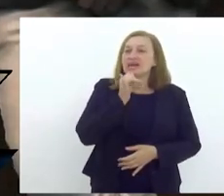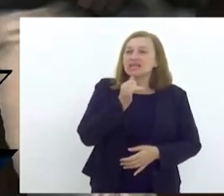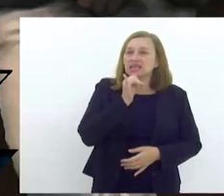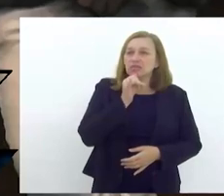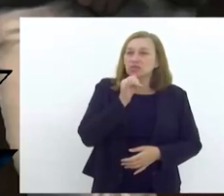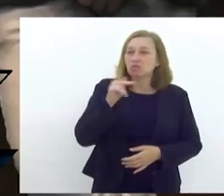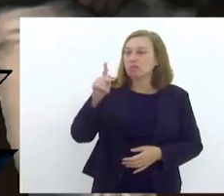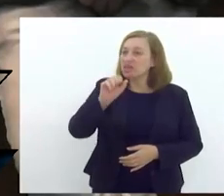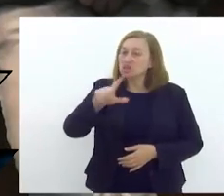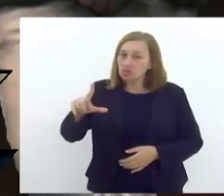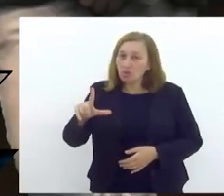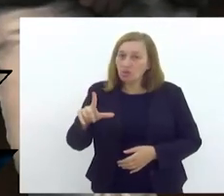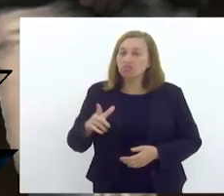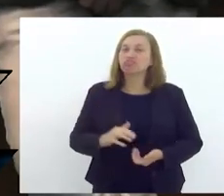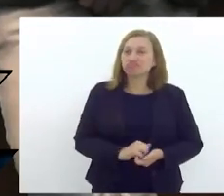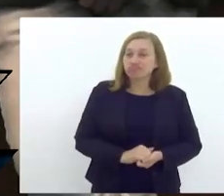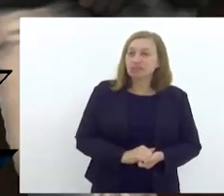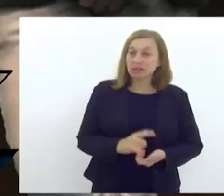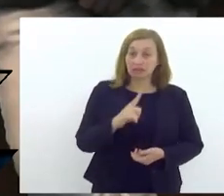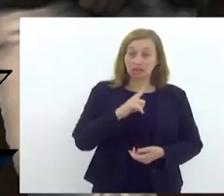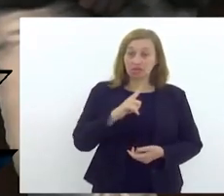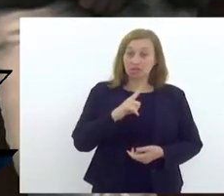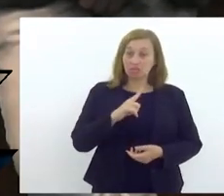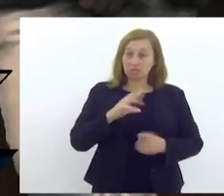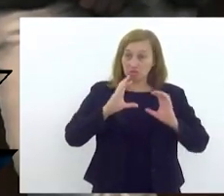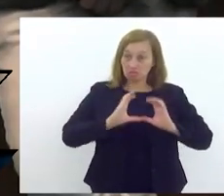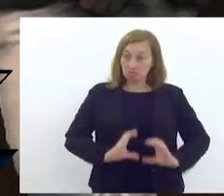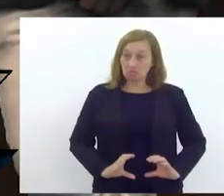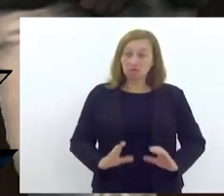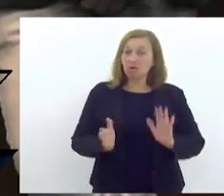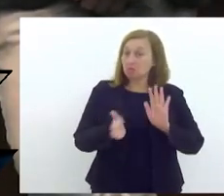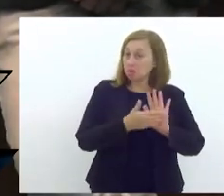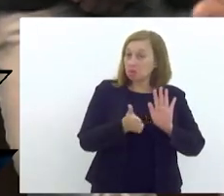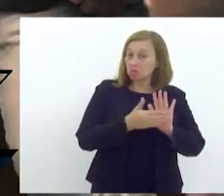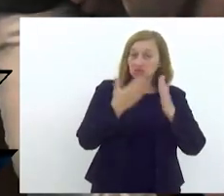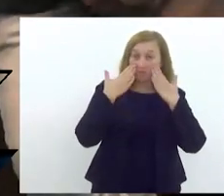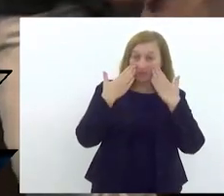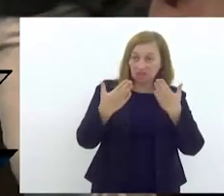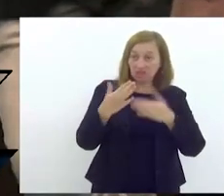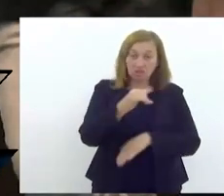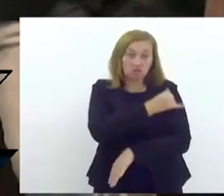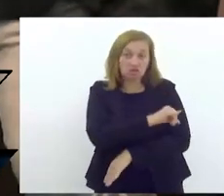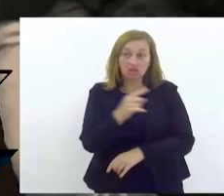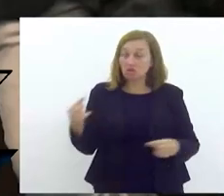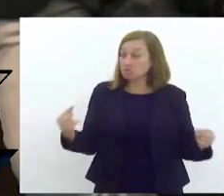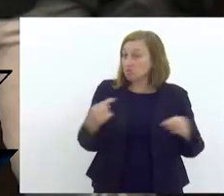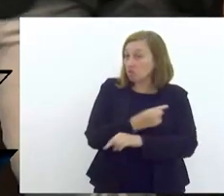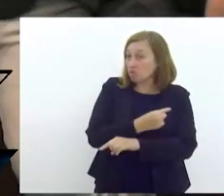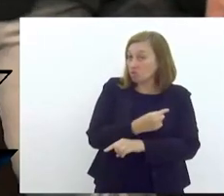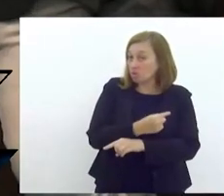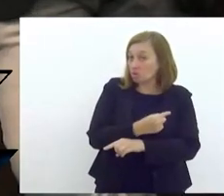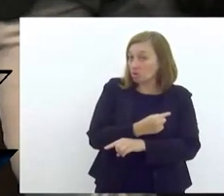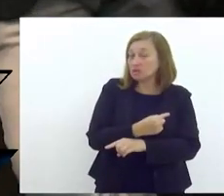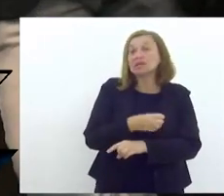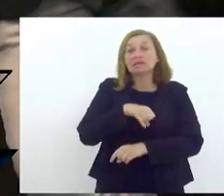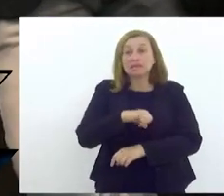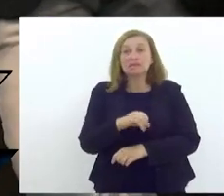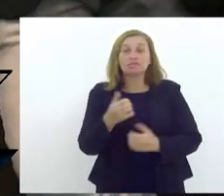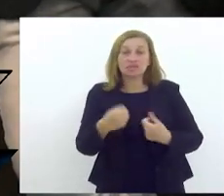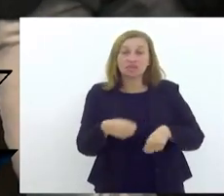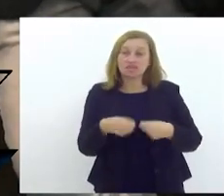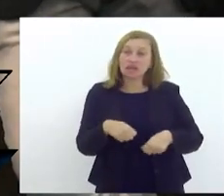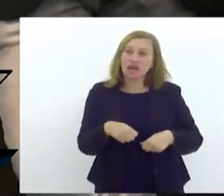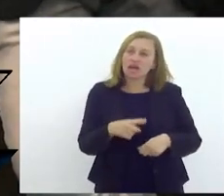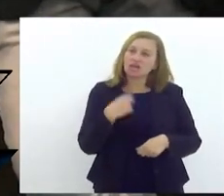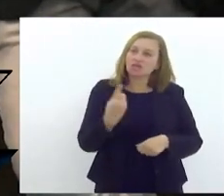do pessoal que tem uma postura de apresentar proposta para o Rio de Janeiro por mais que eu discordo veio ementemente se possível for que a gente